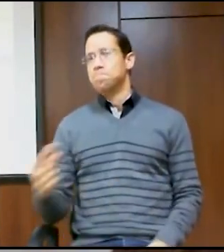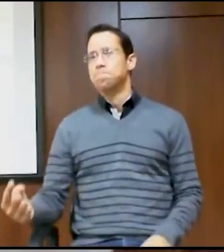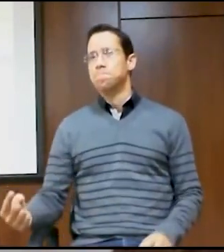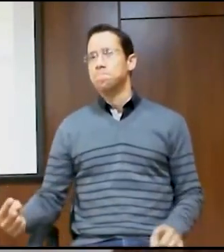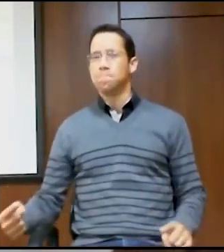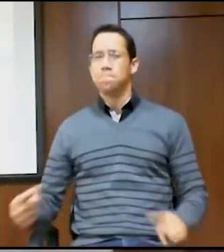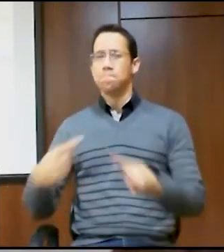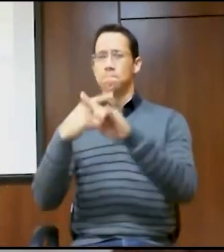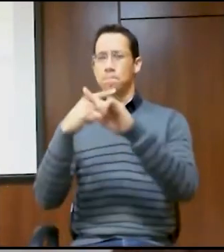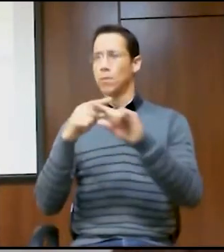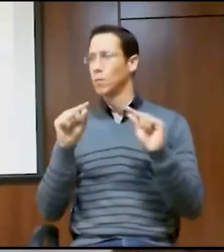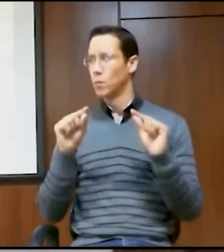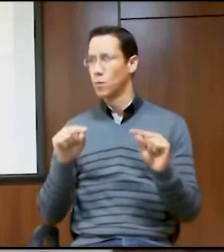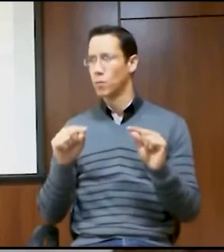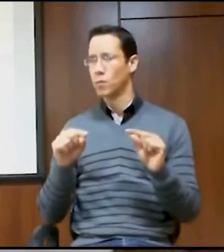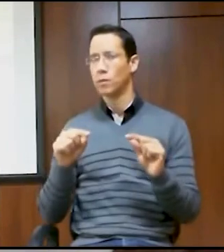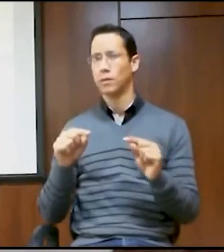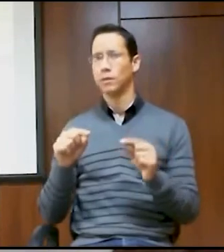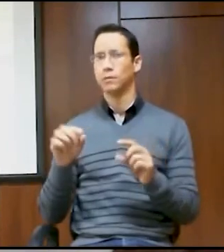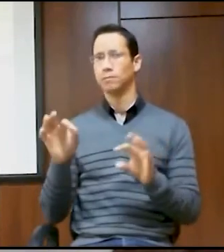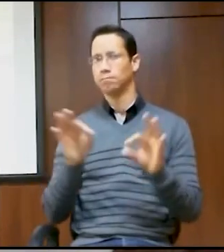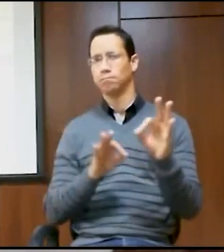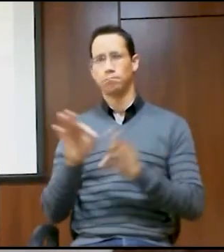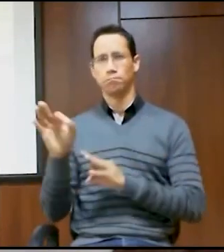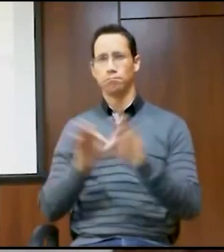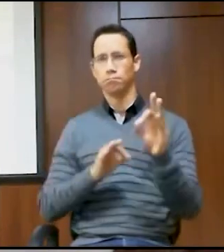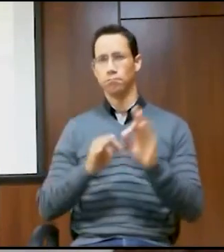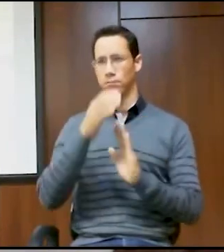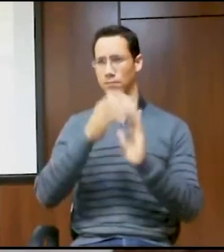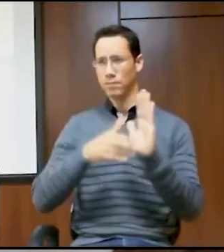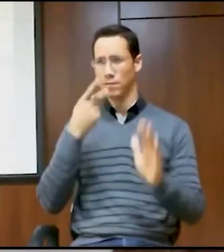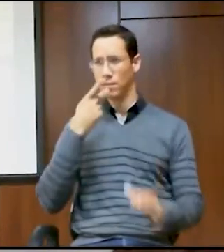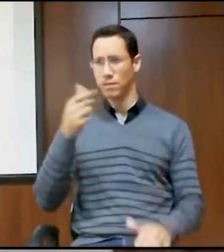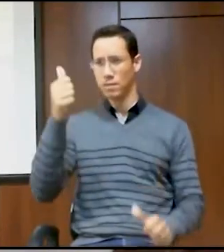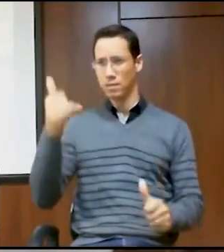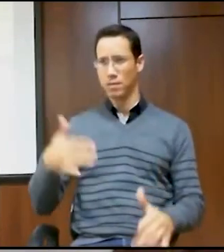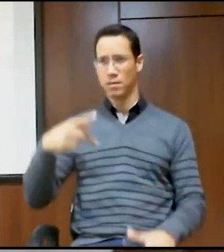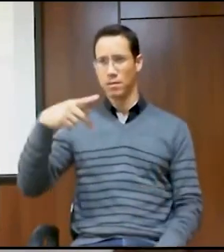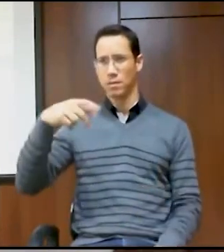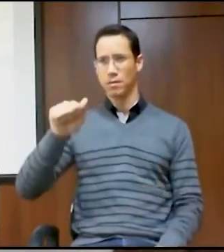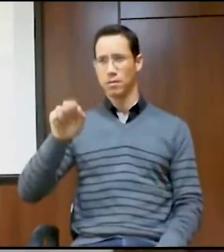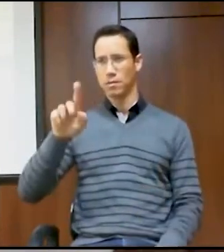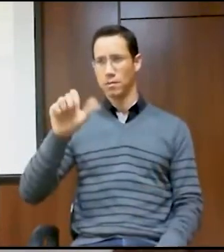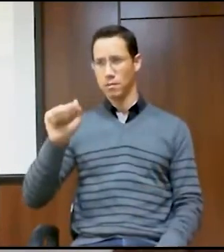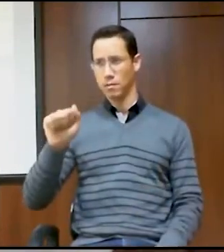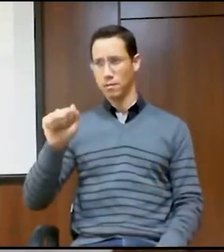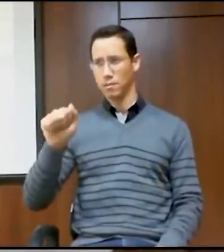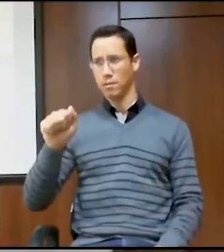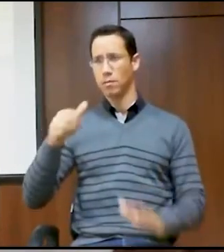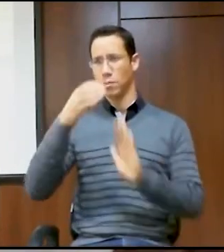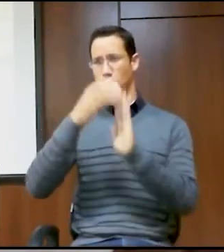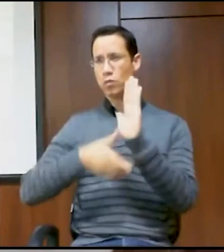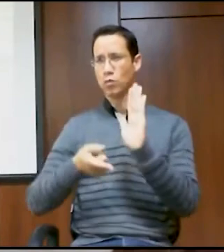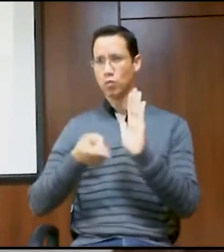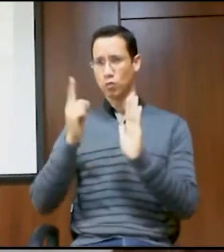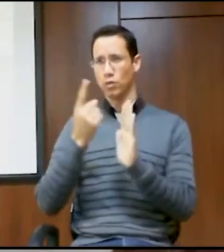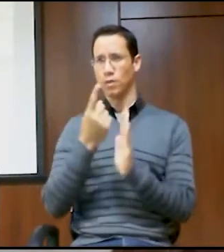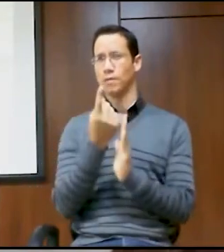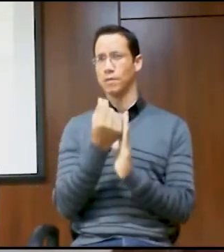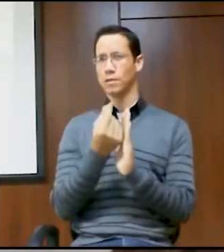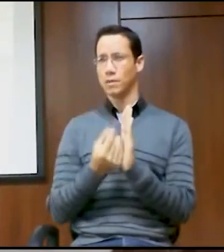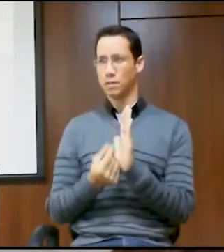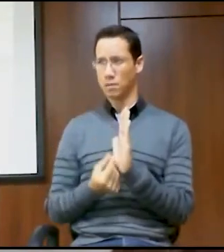está nesse desenho, nesse modelo que a Paula dizia, é um modelo único que vem da financiarização,